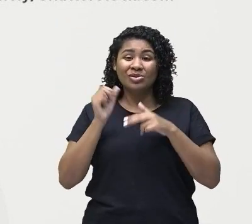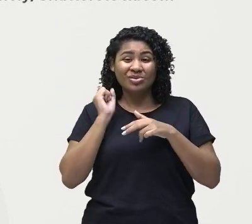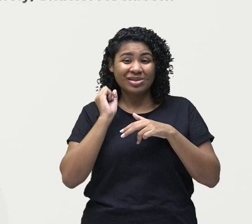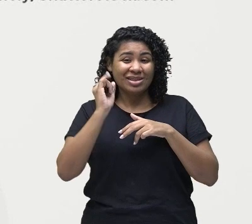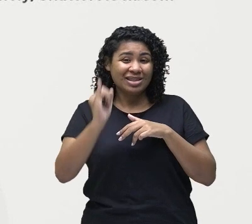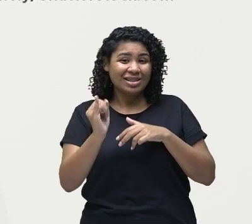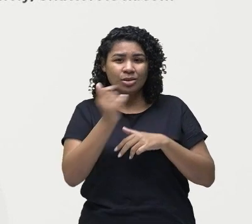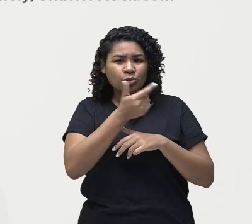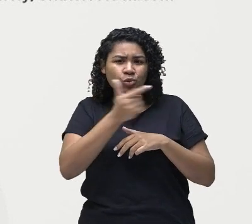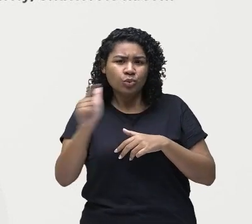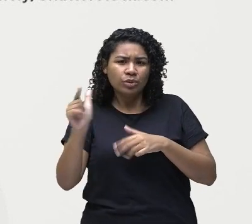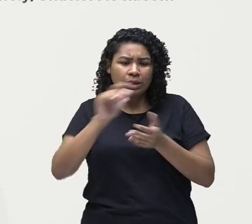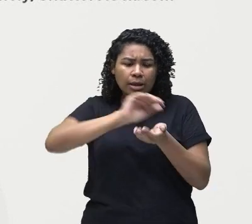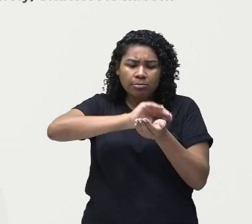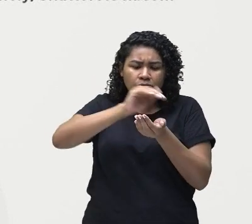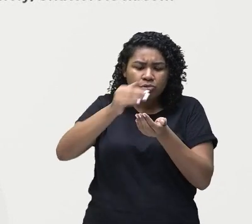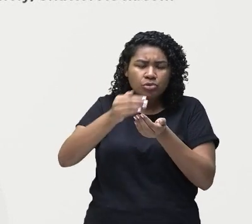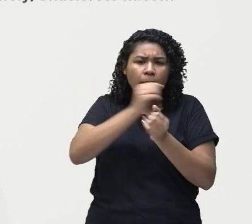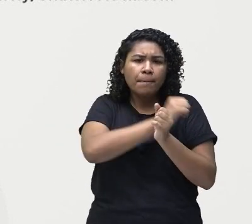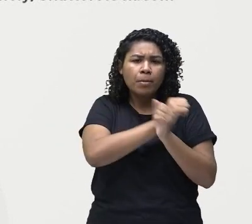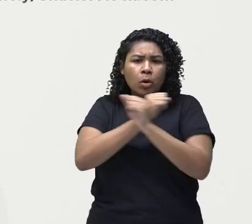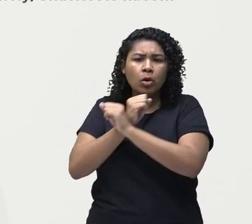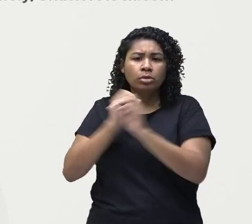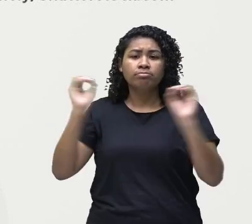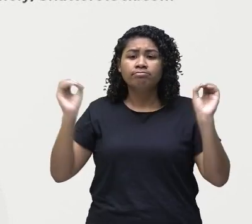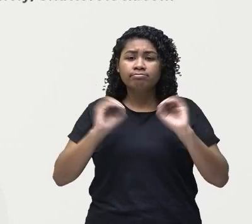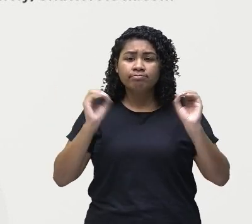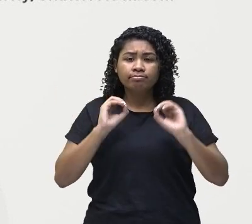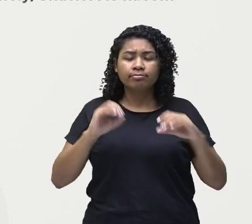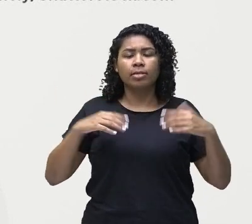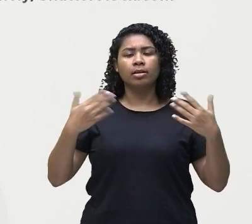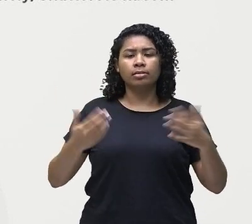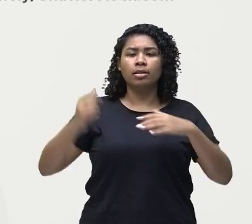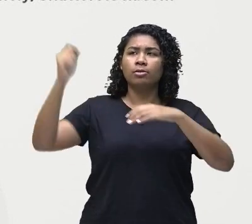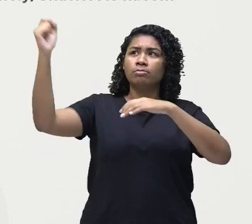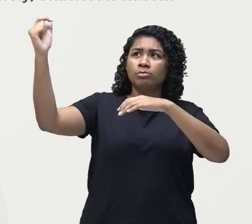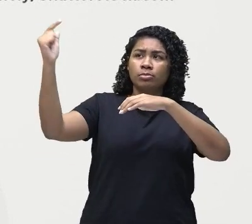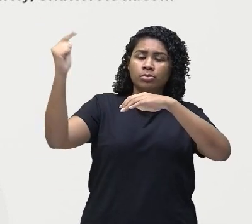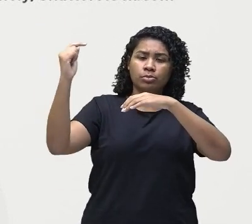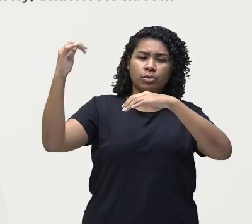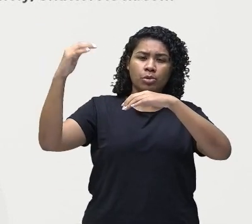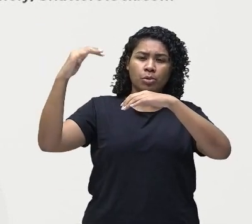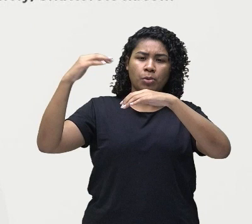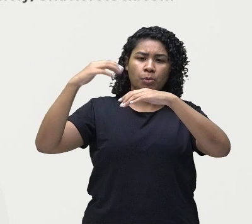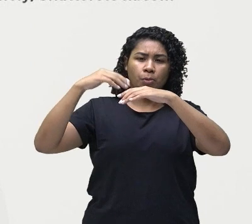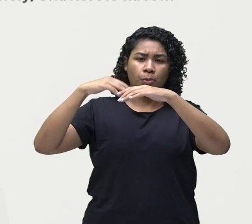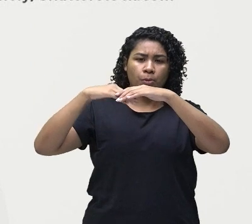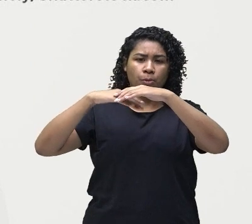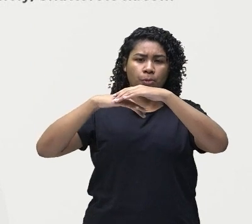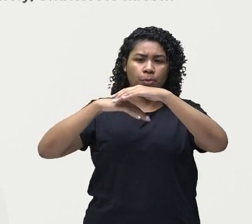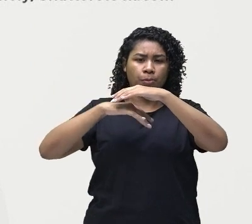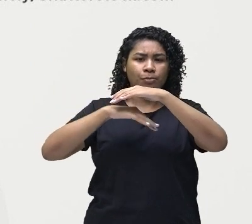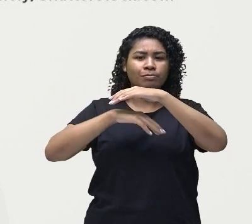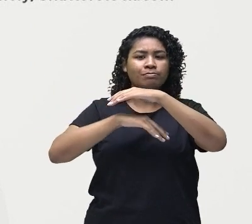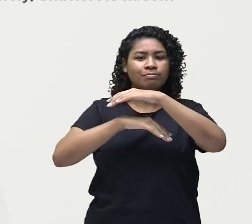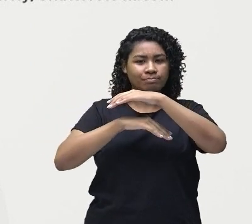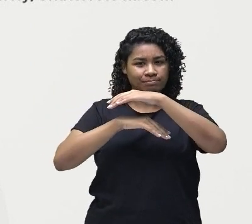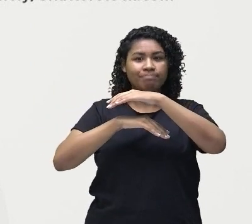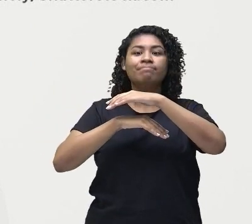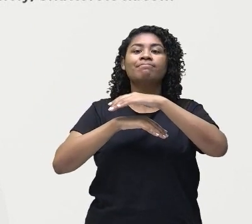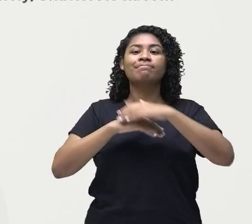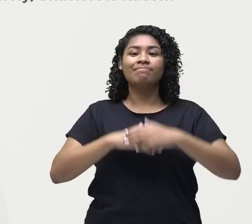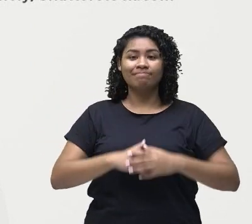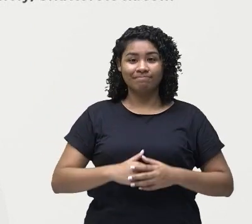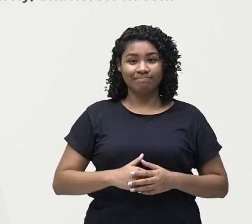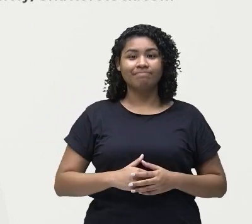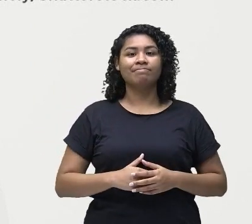nós não tivéssemos essa camada, esses raios iam passar sem filtro pela Terra. Observem